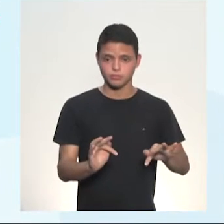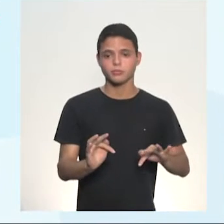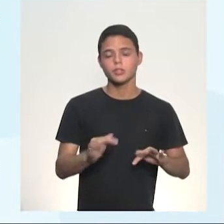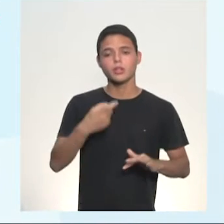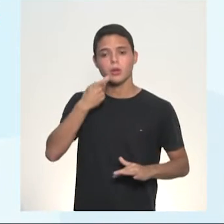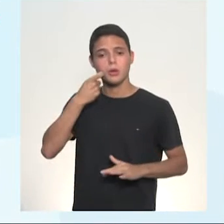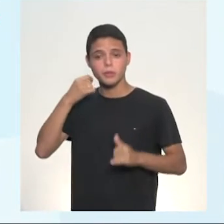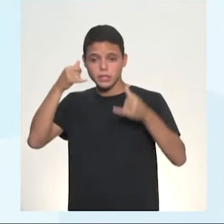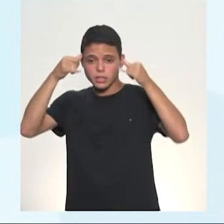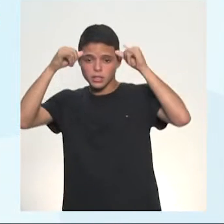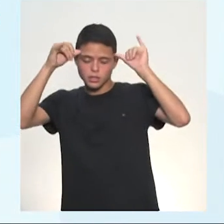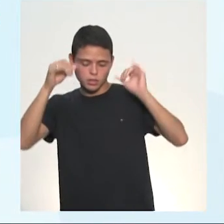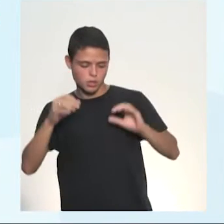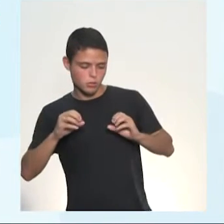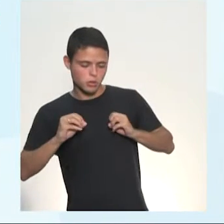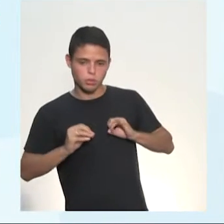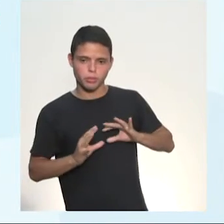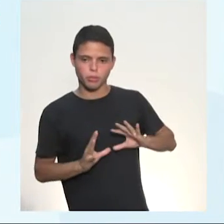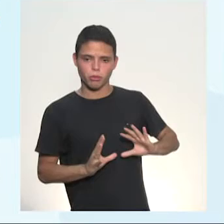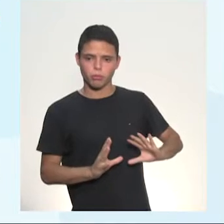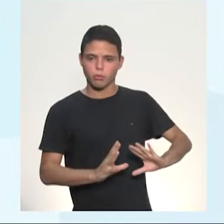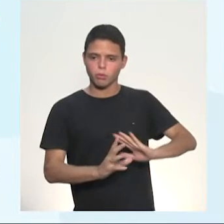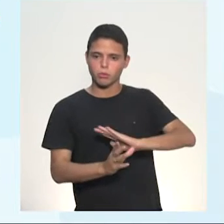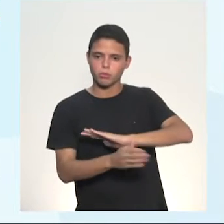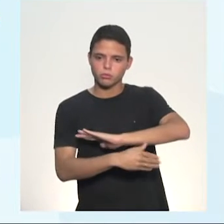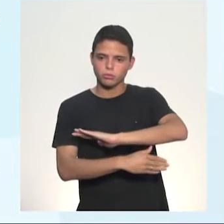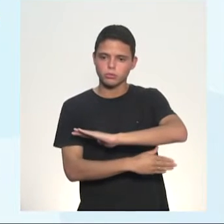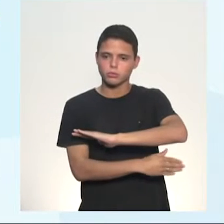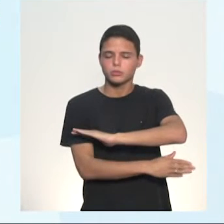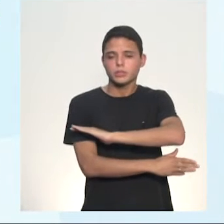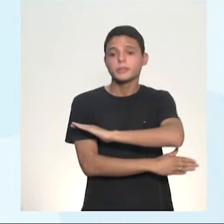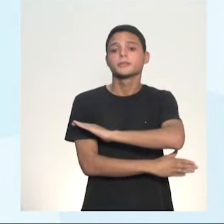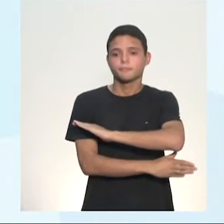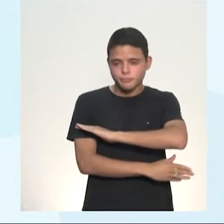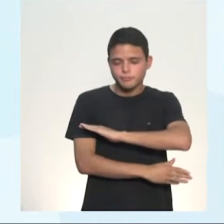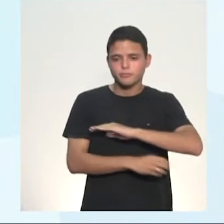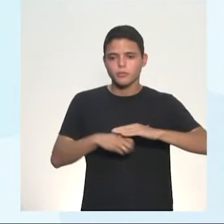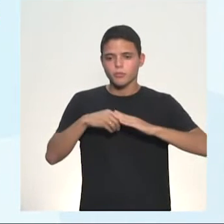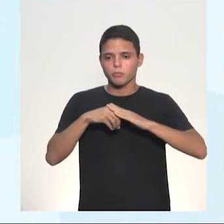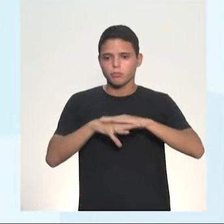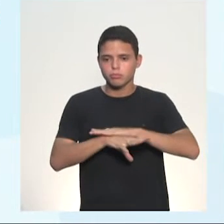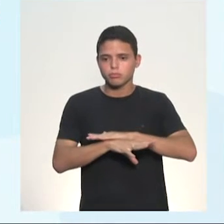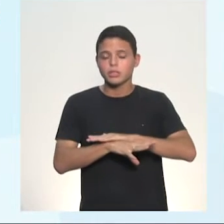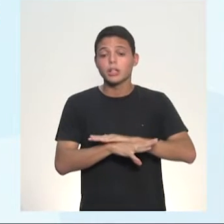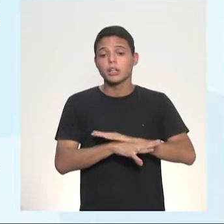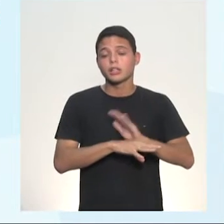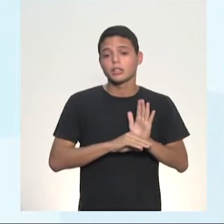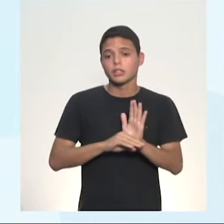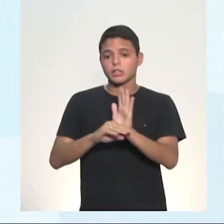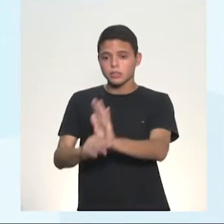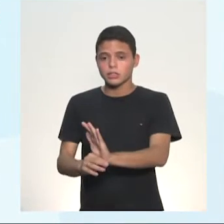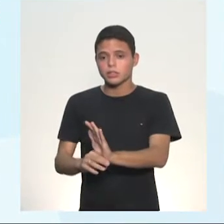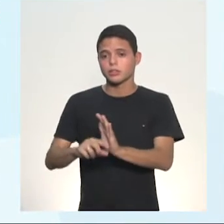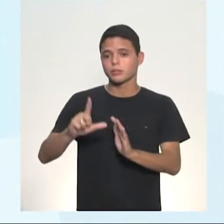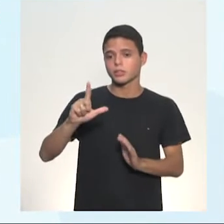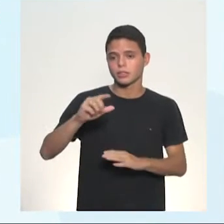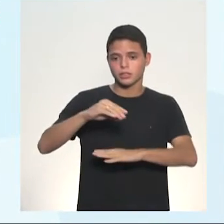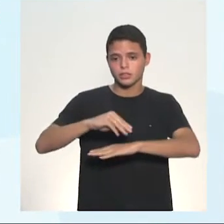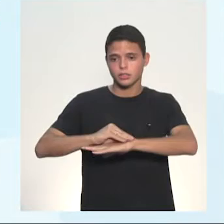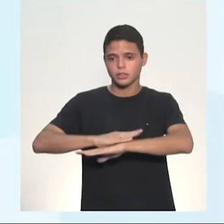água dos rios com os nutrientes encontrados na sua urina e fezes, que servem de alimento para muitas larvas de peixes